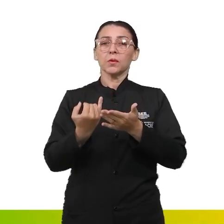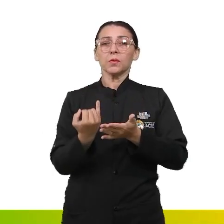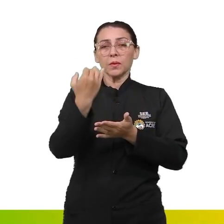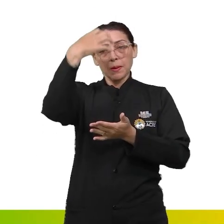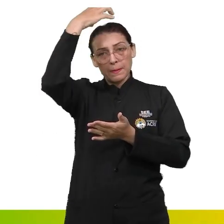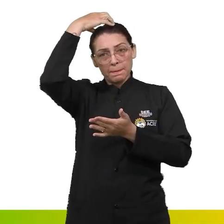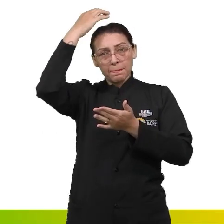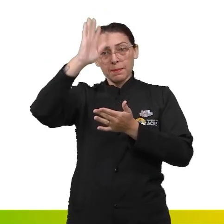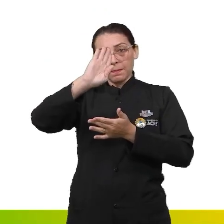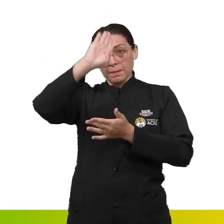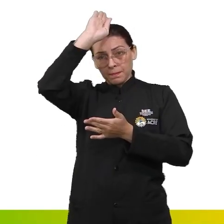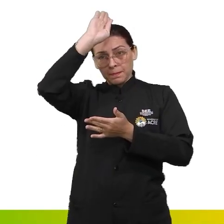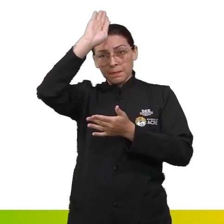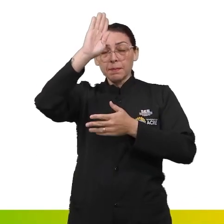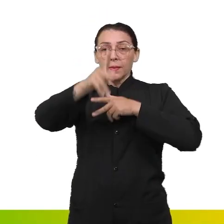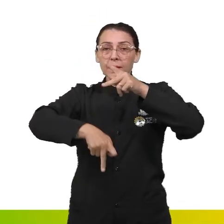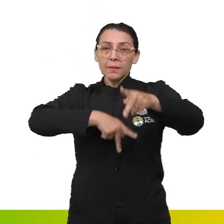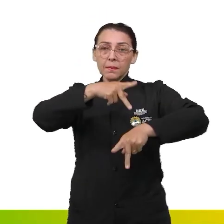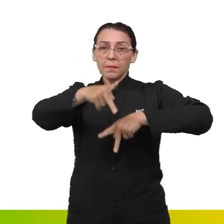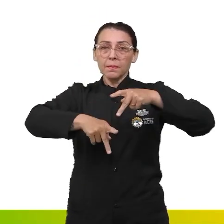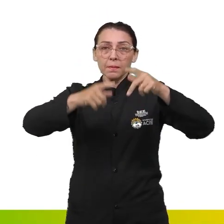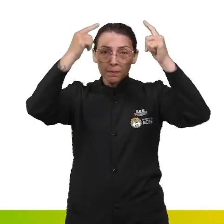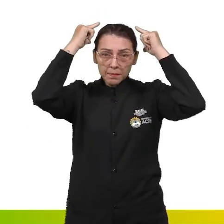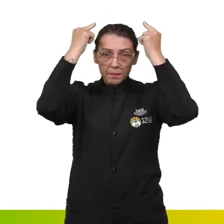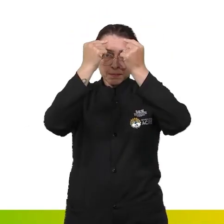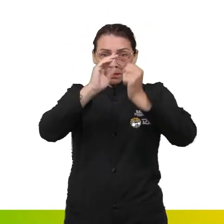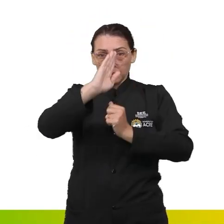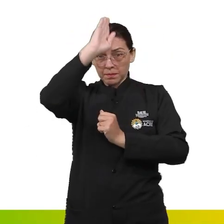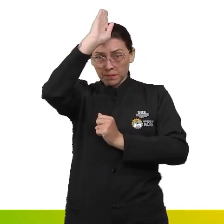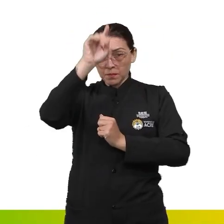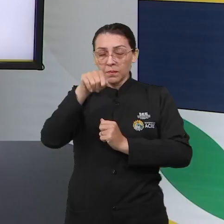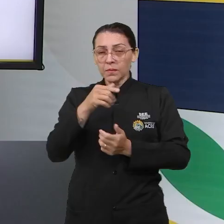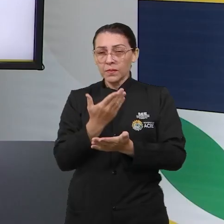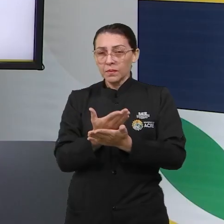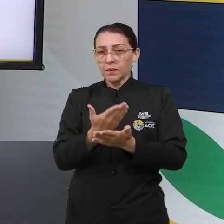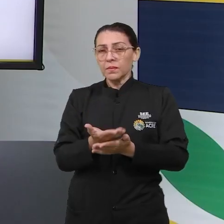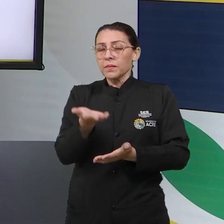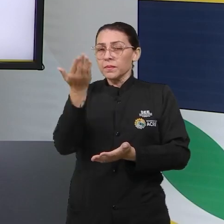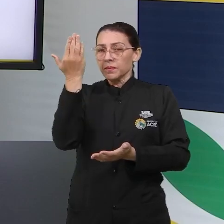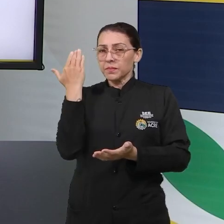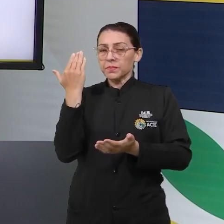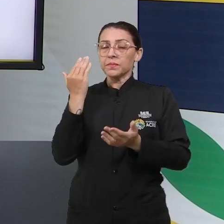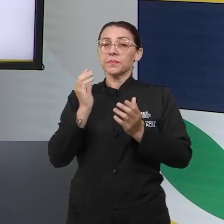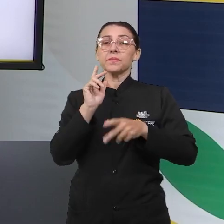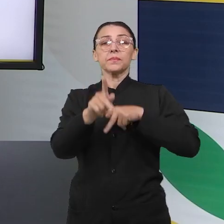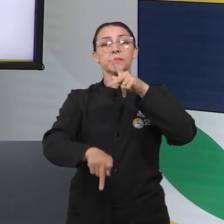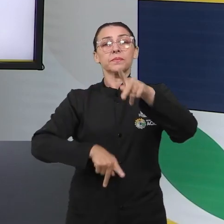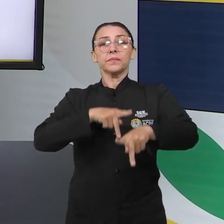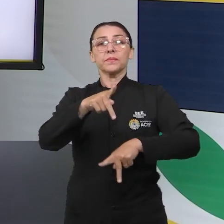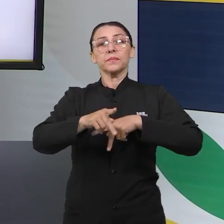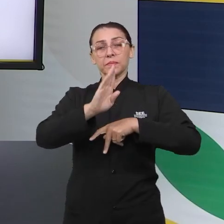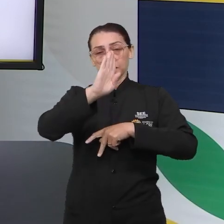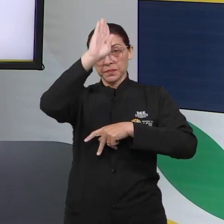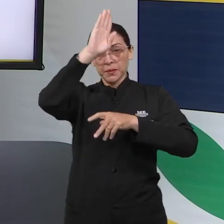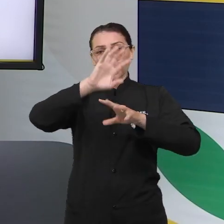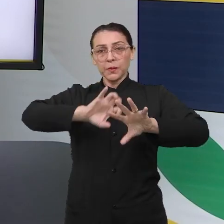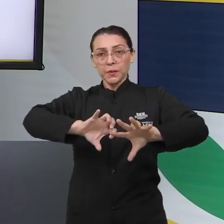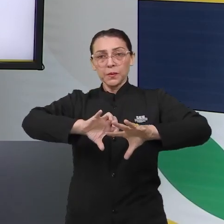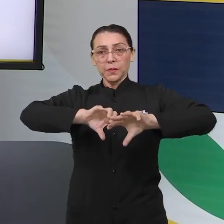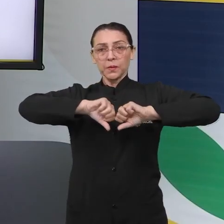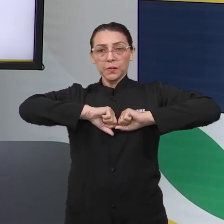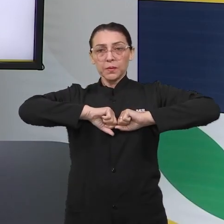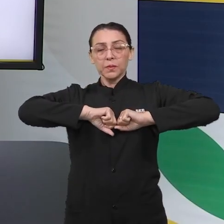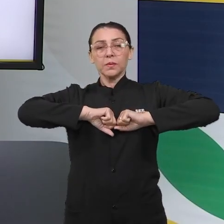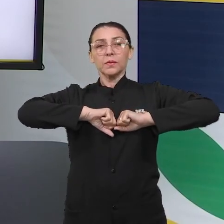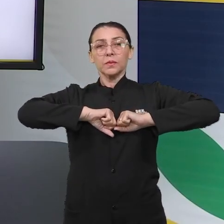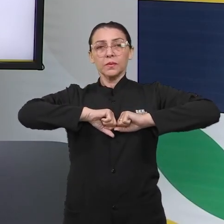da civilização greco-romana. Você sabe de estudos anteriores que a civilização romana absorveu